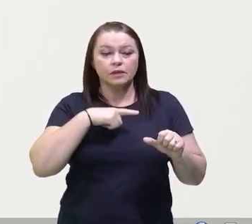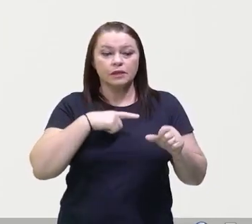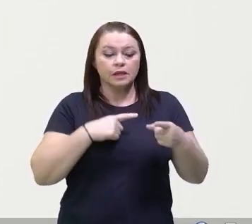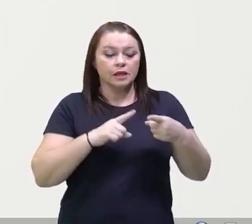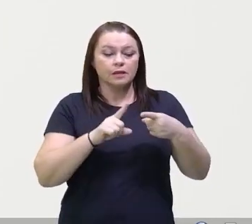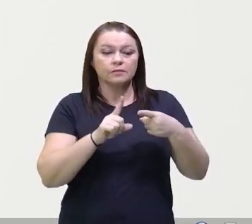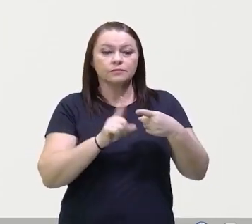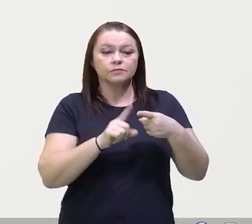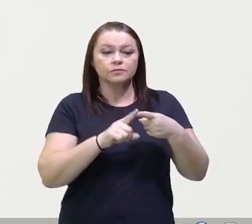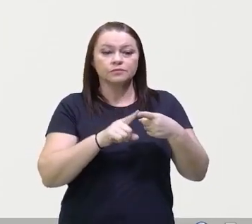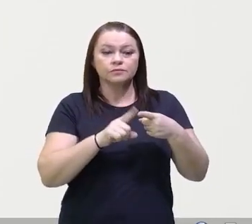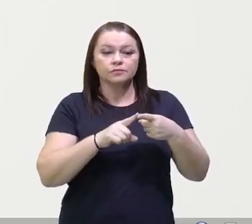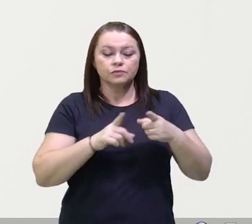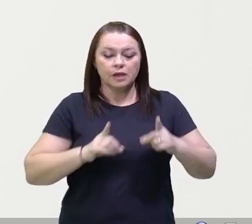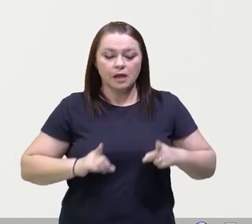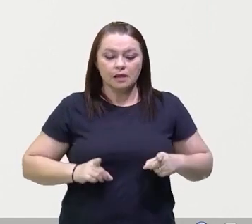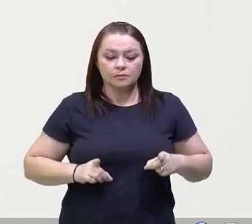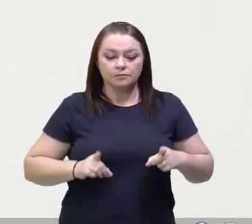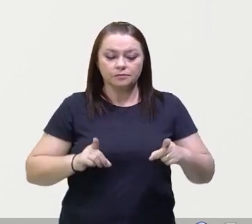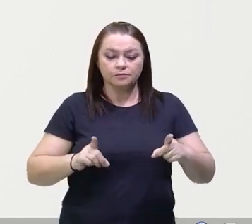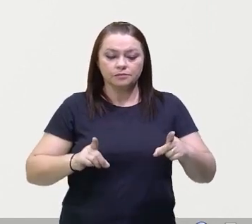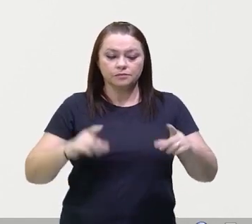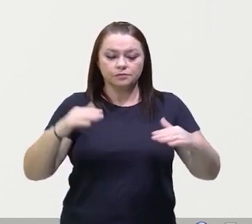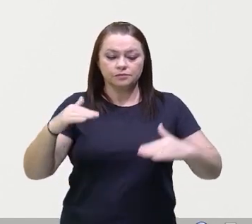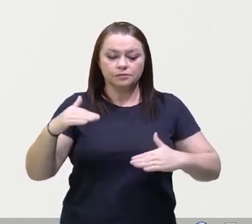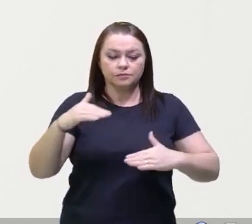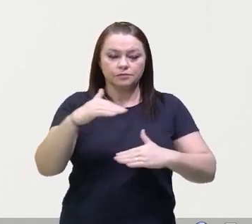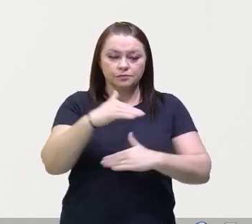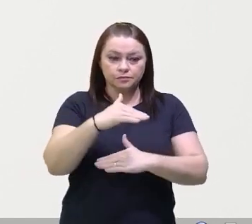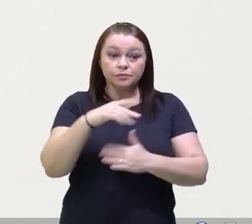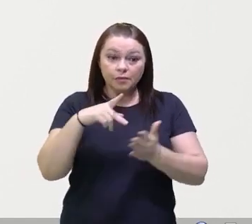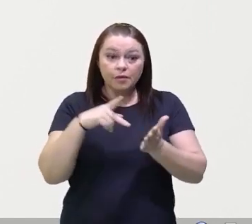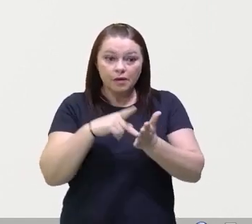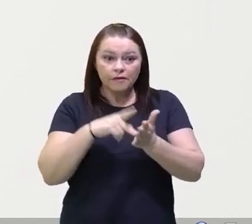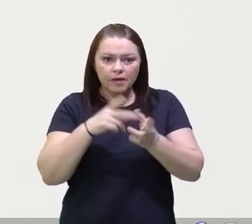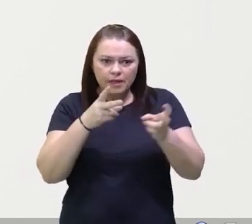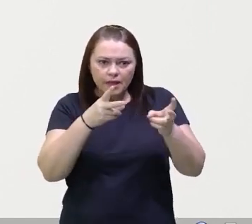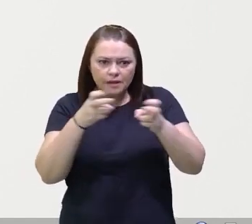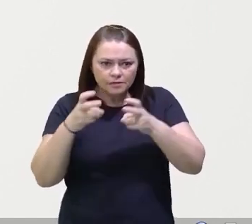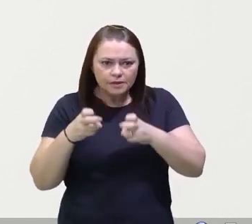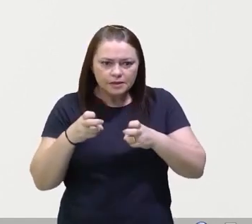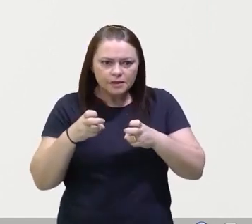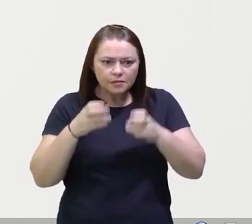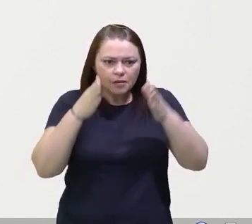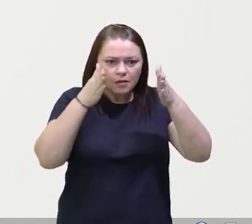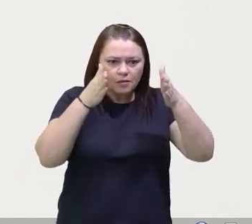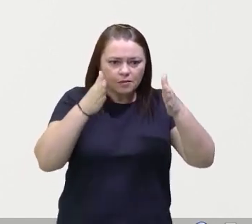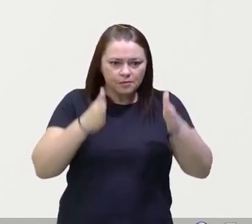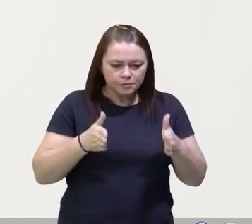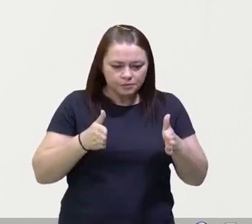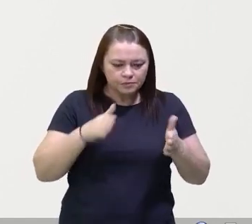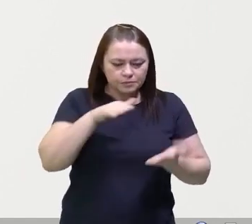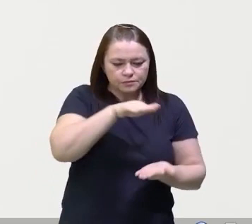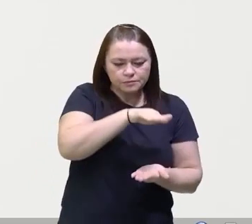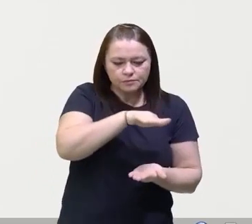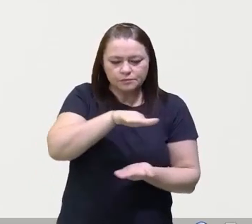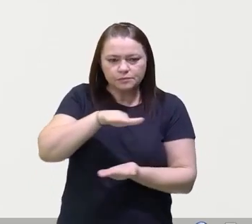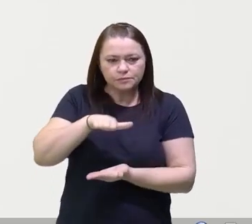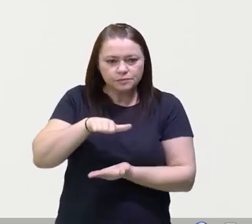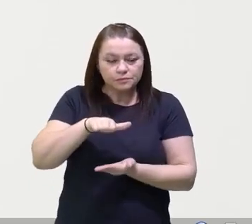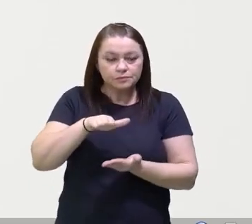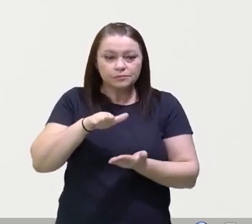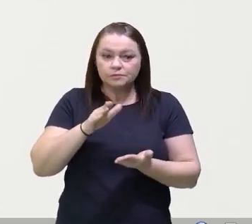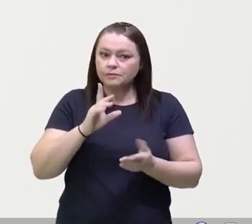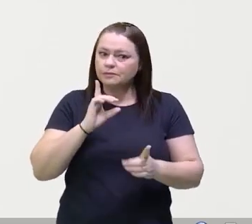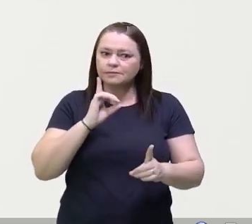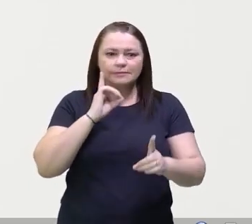opostos paralelos. Isso é verdade. Ó. Se você pegar aqui 2 retas de suporte, ó, novamente, são retas o quê?